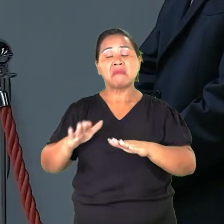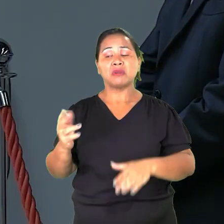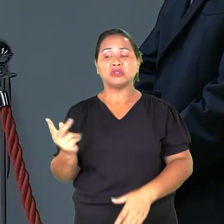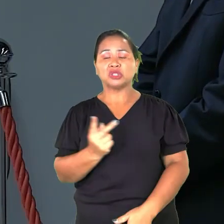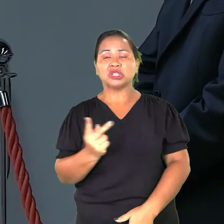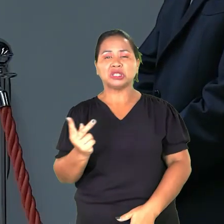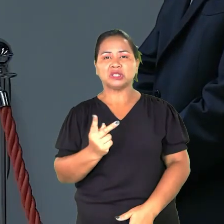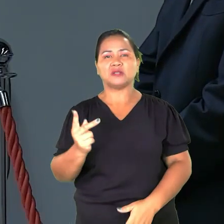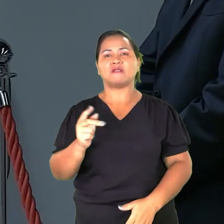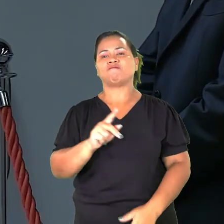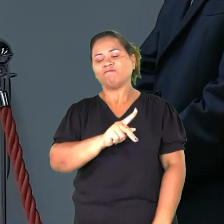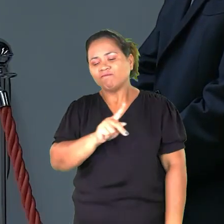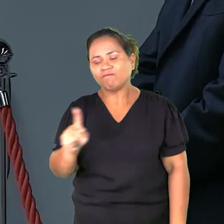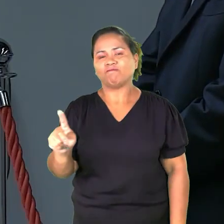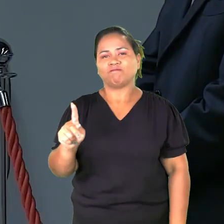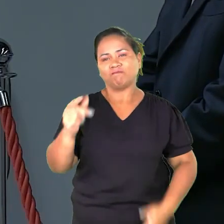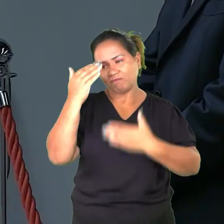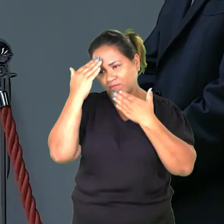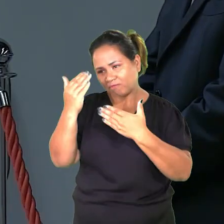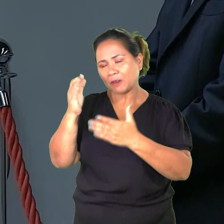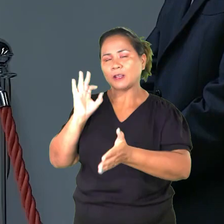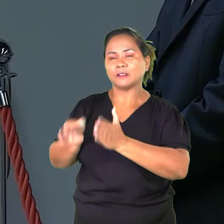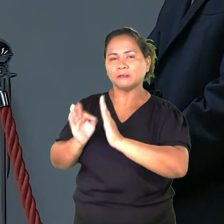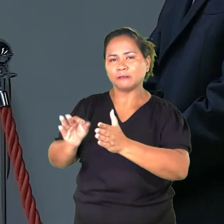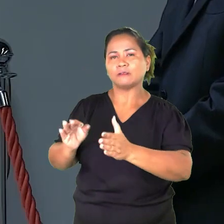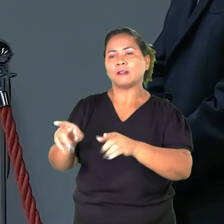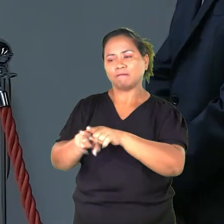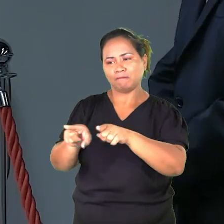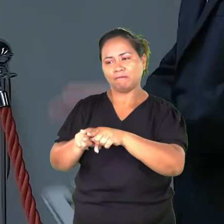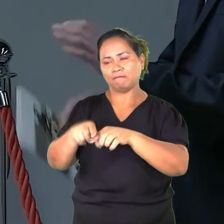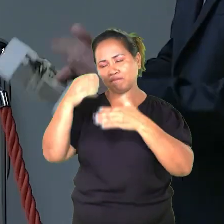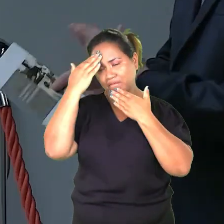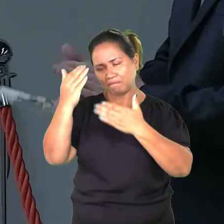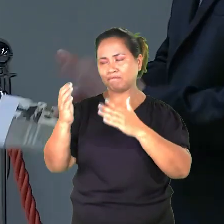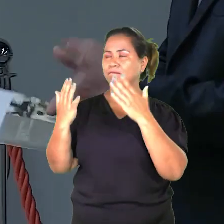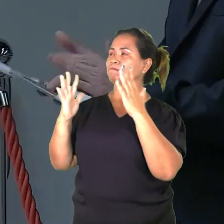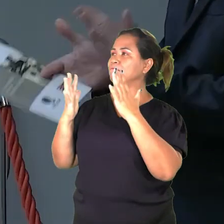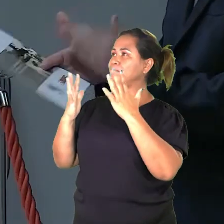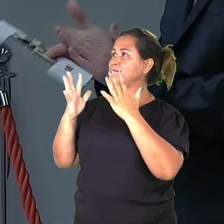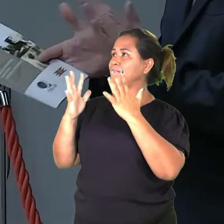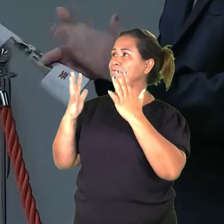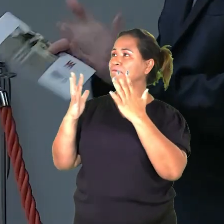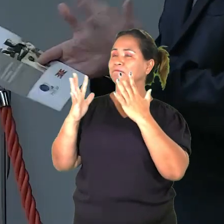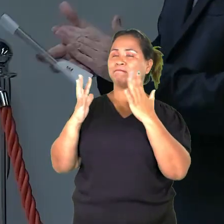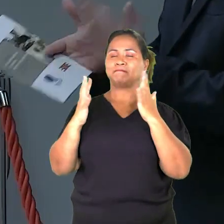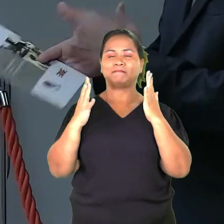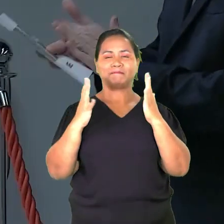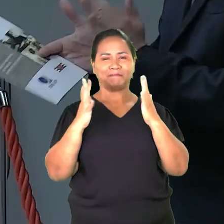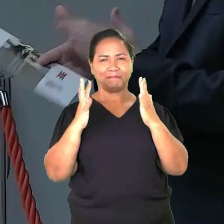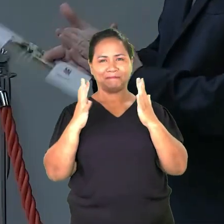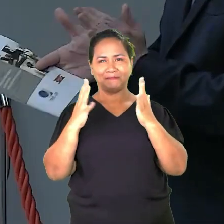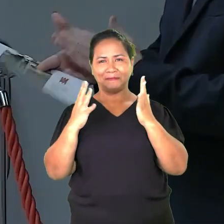essa parceria ela seja mantida. Muito obrigado ao Tribunal de Justiça também.